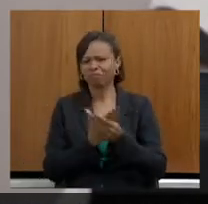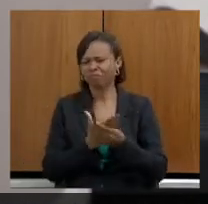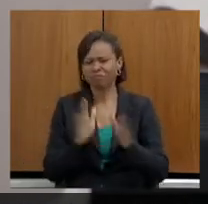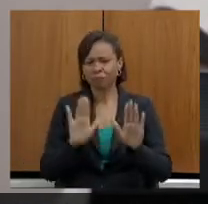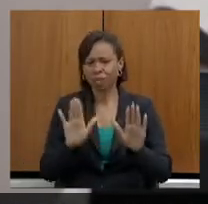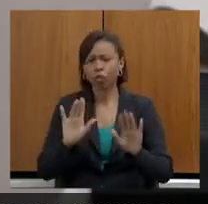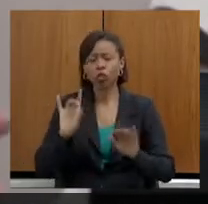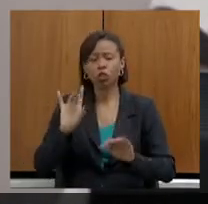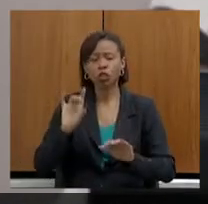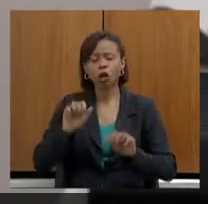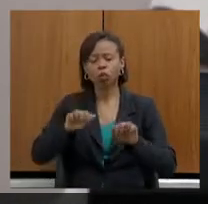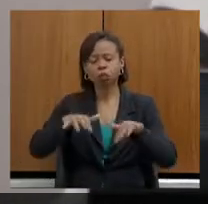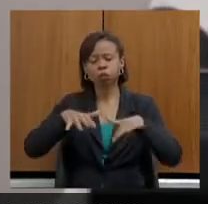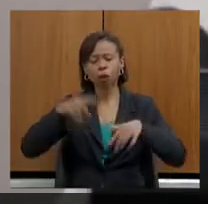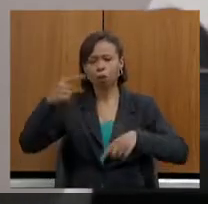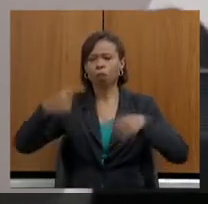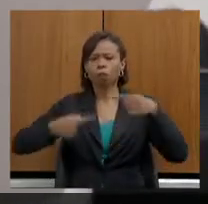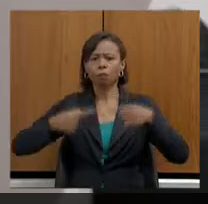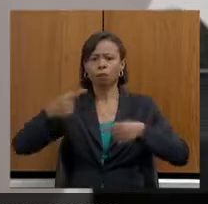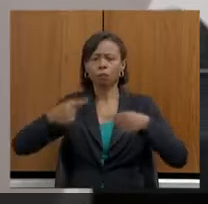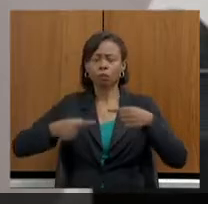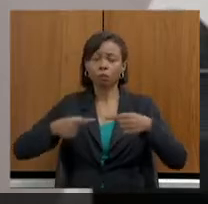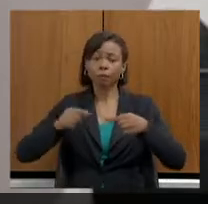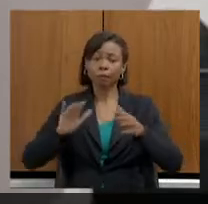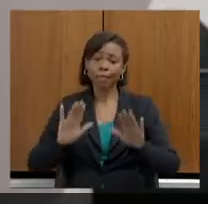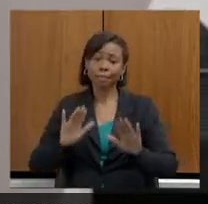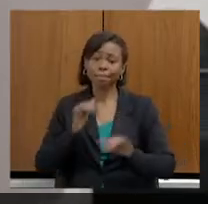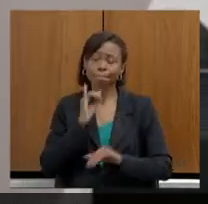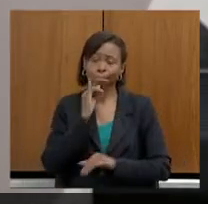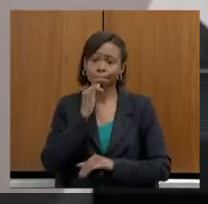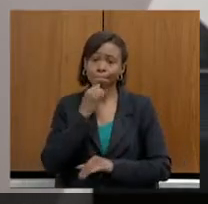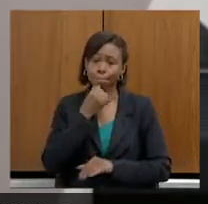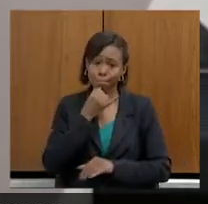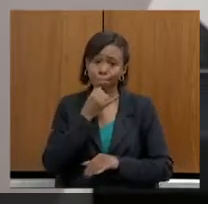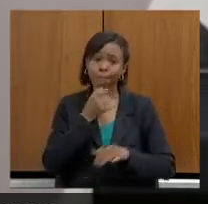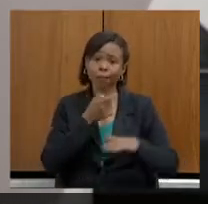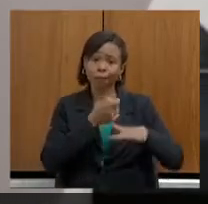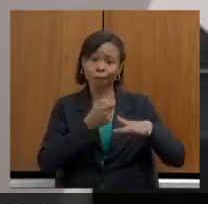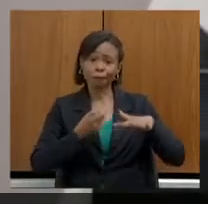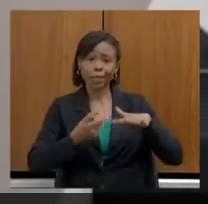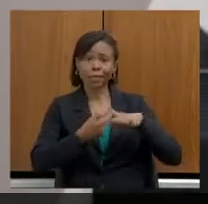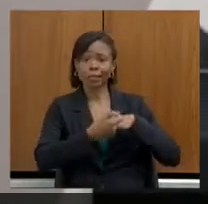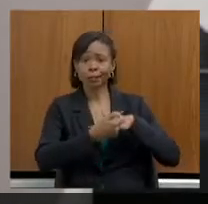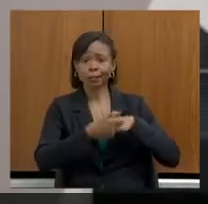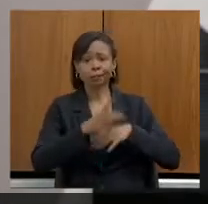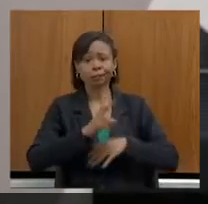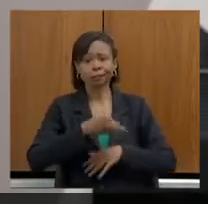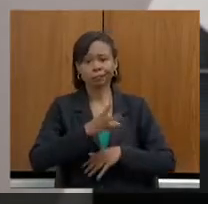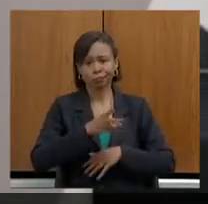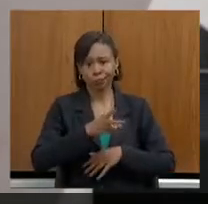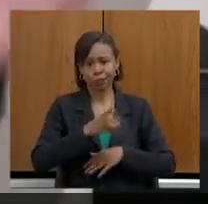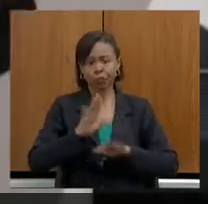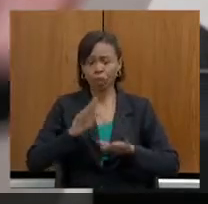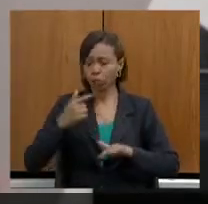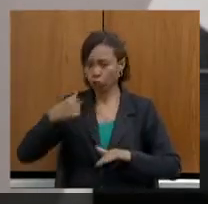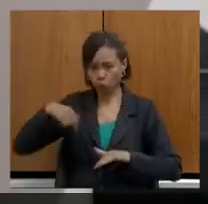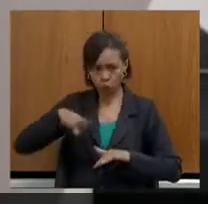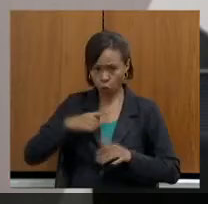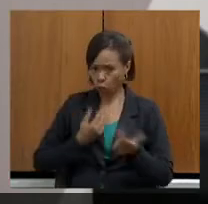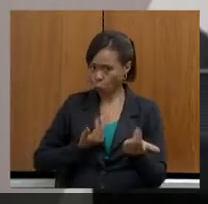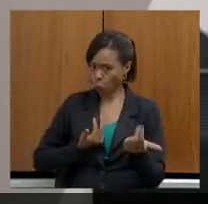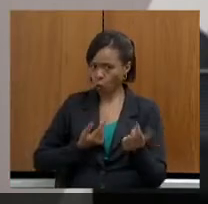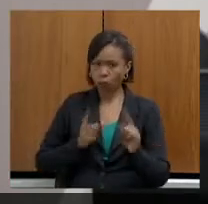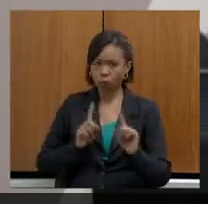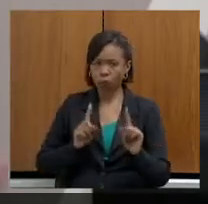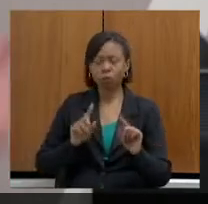debate político no plenário infelizmente prevaleceu a lógica da fake News mas nós não agindo da mesma forma tão